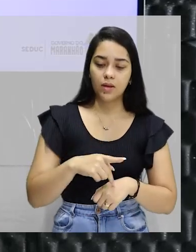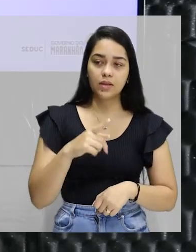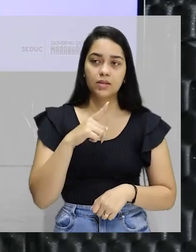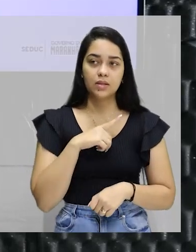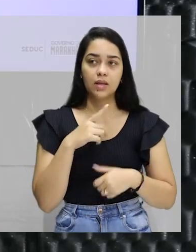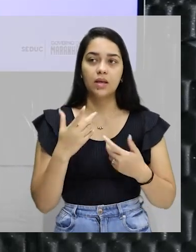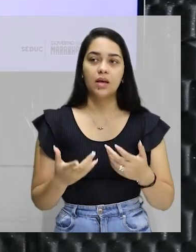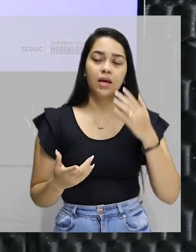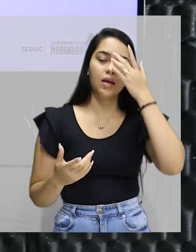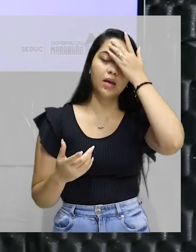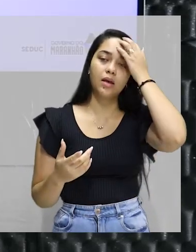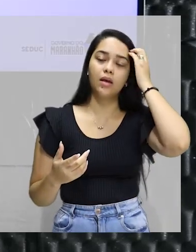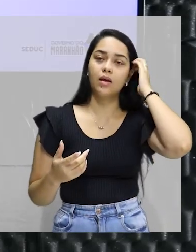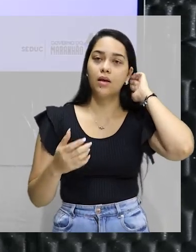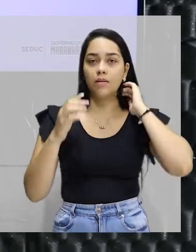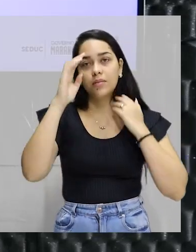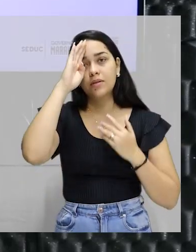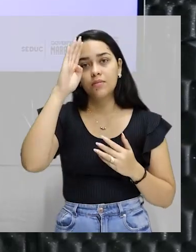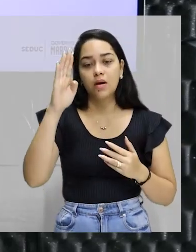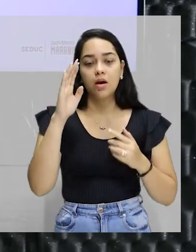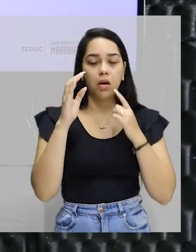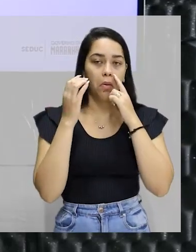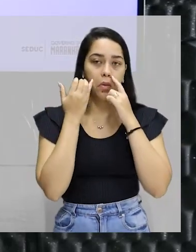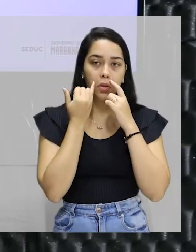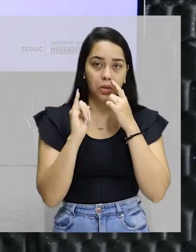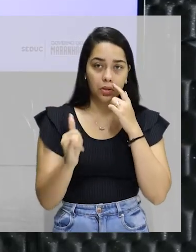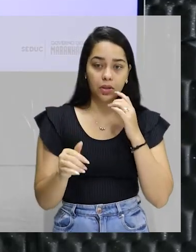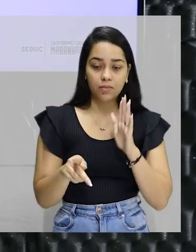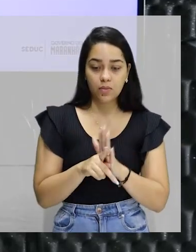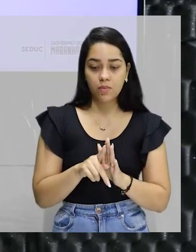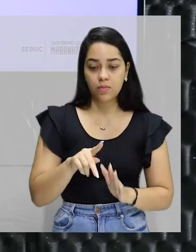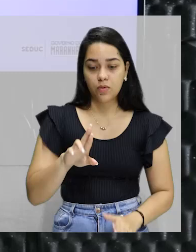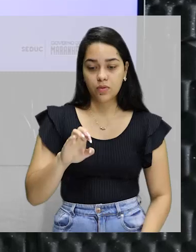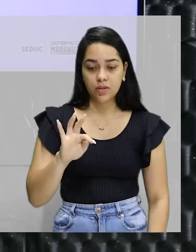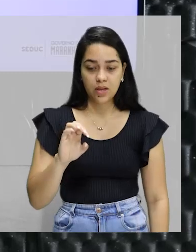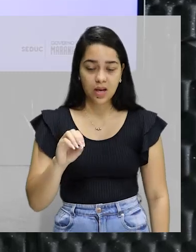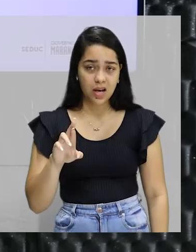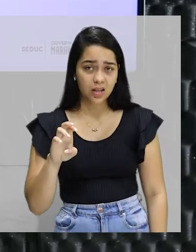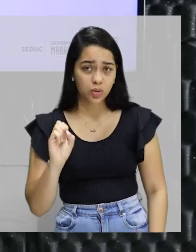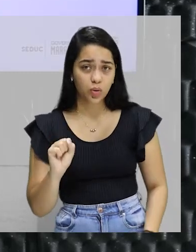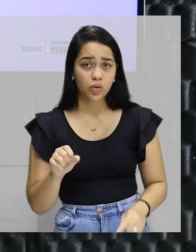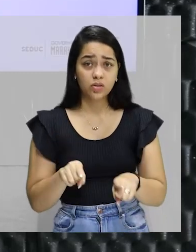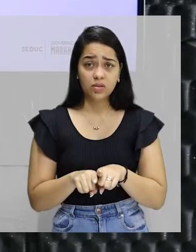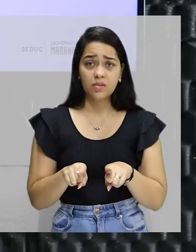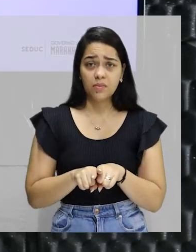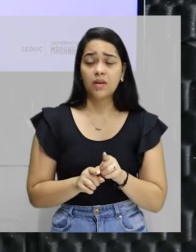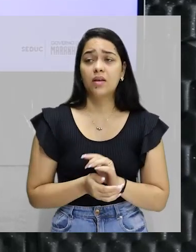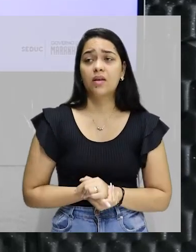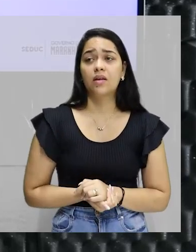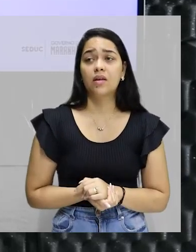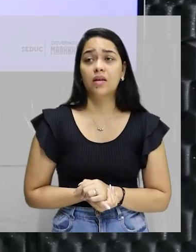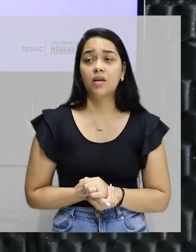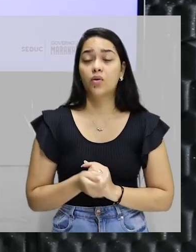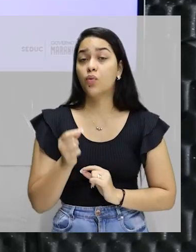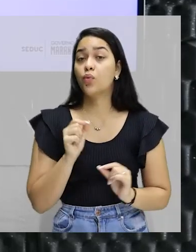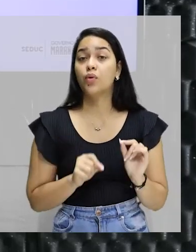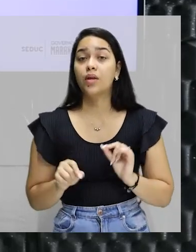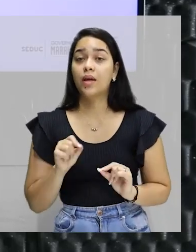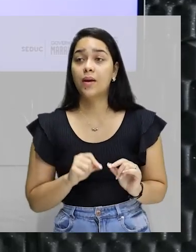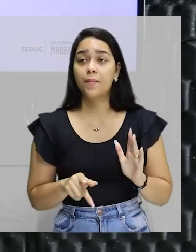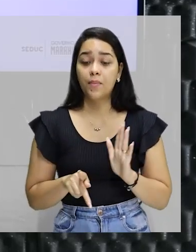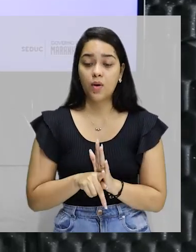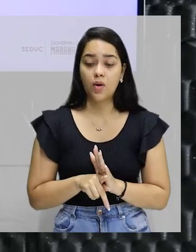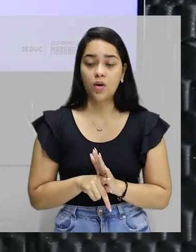como sua principal matriz energética os reatores nucleares. Turminha, desde que